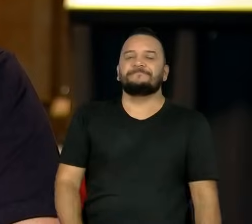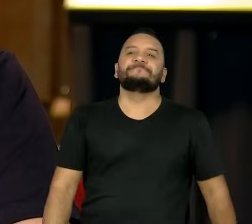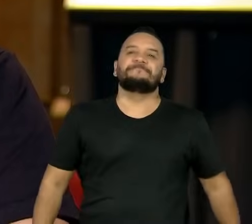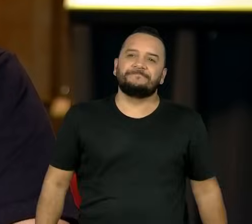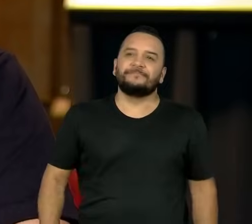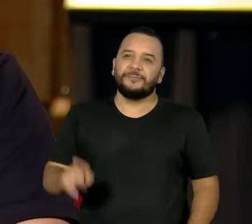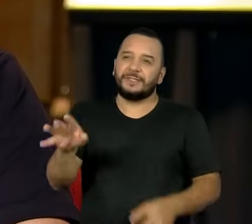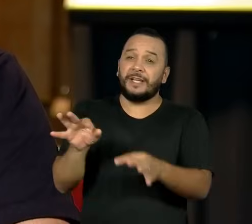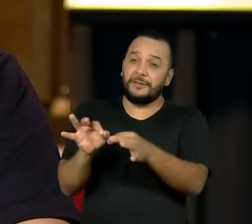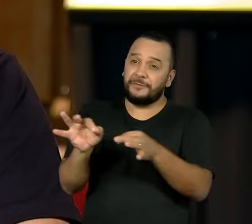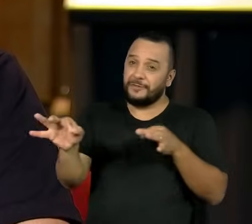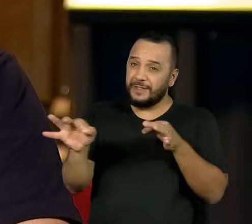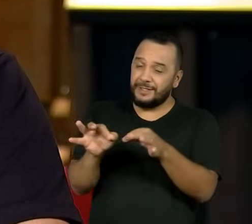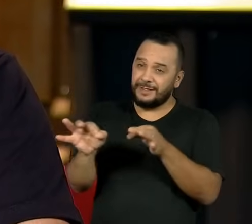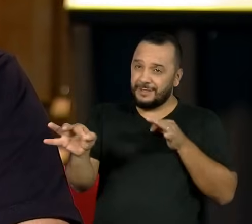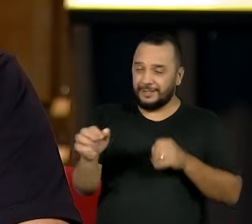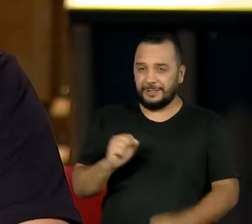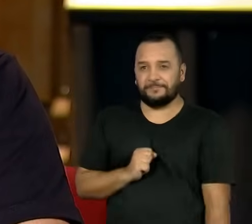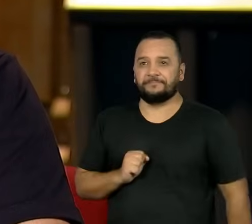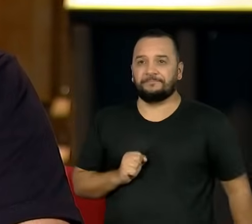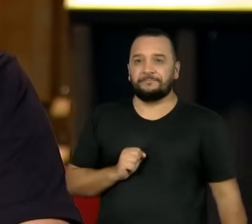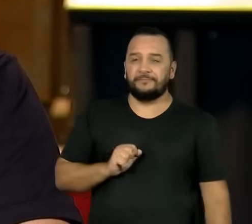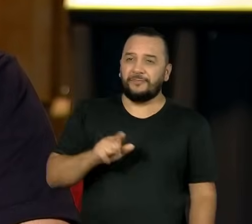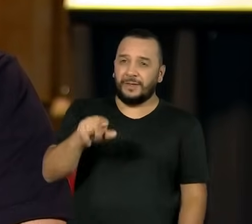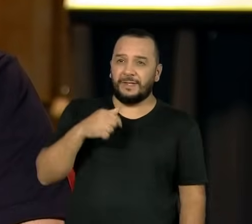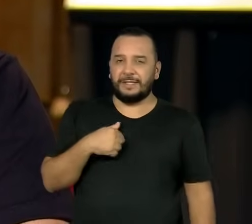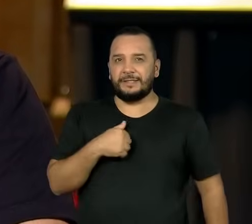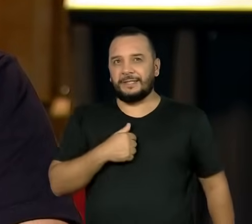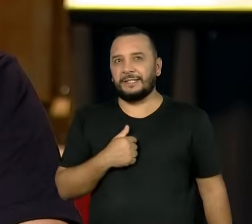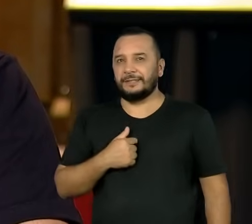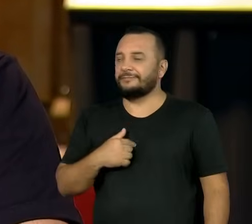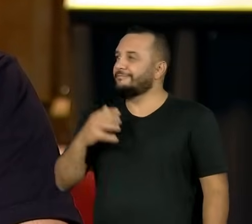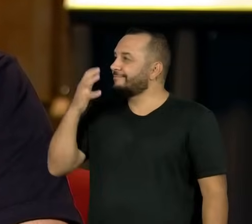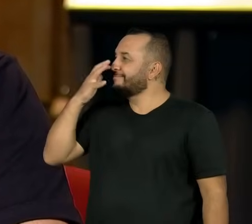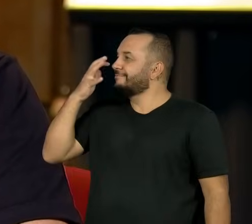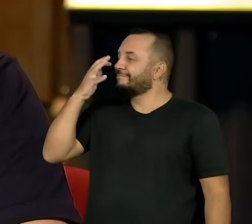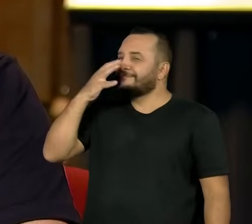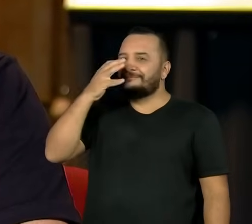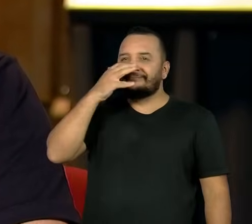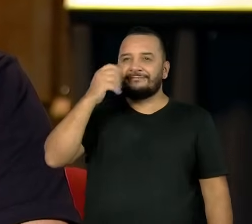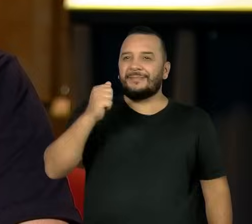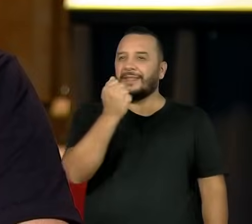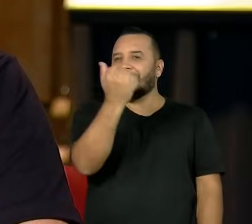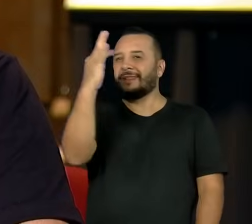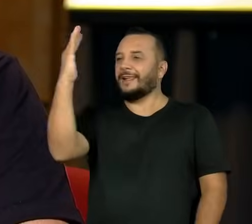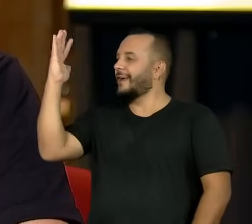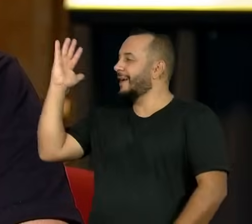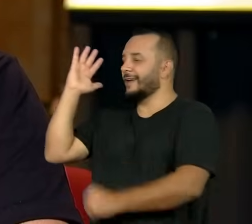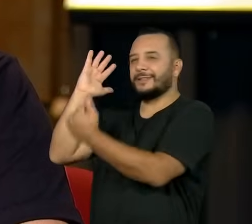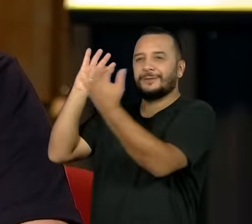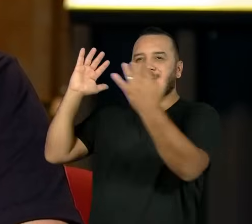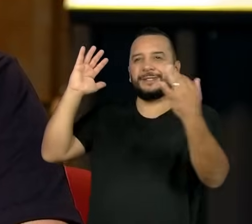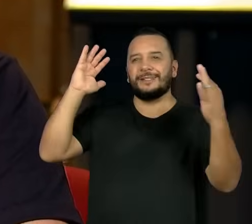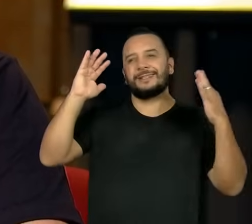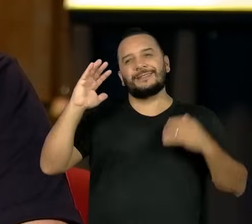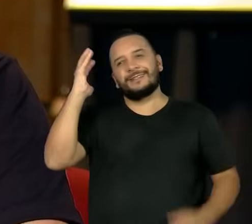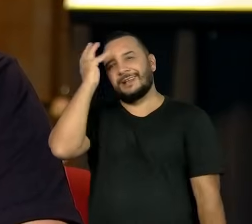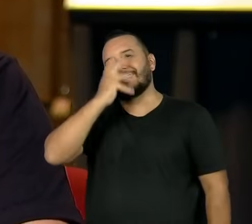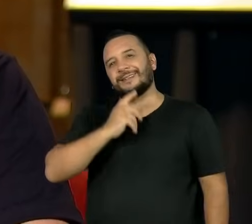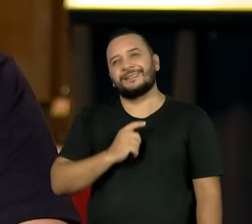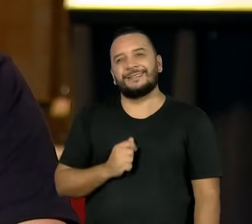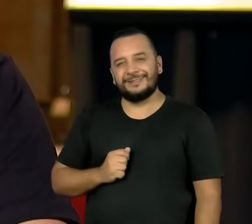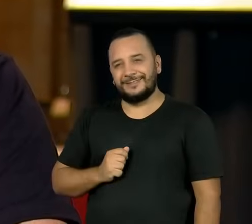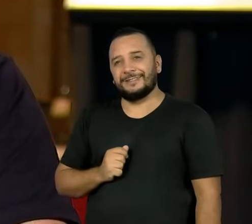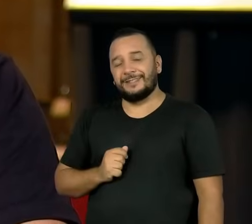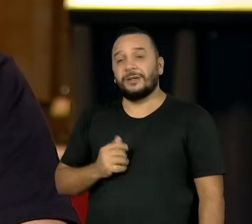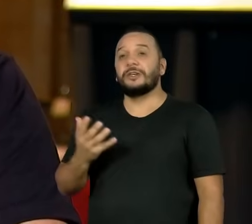ela lhe dá a possibilidade da gente contemplar como a natureza é linda. De que forma? Então, vou